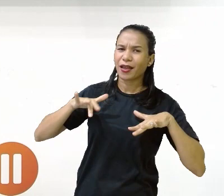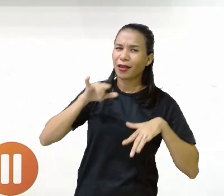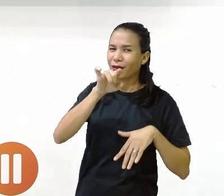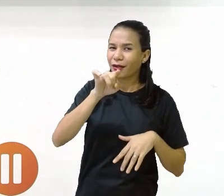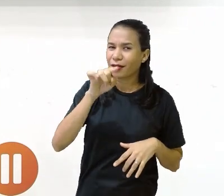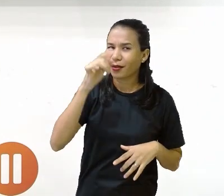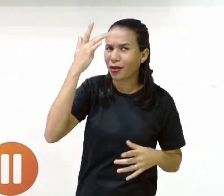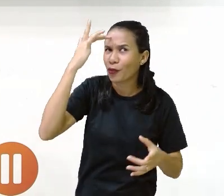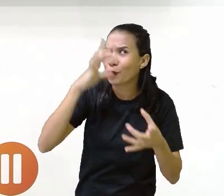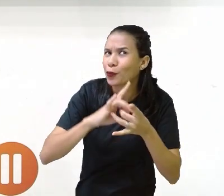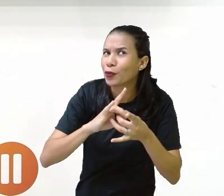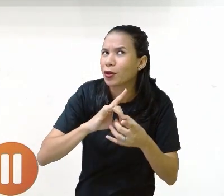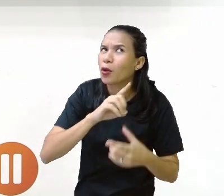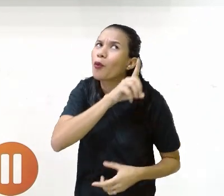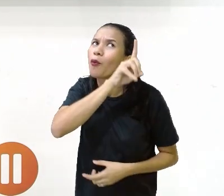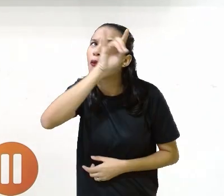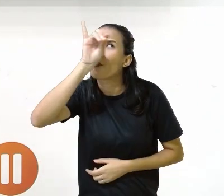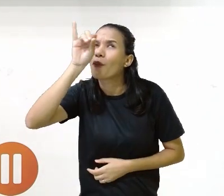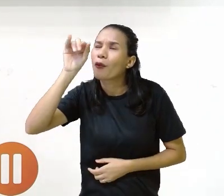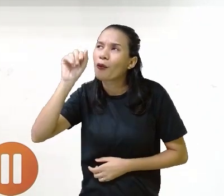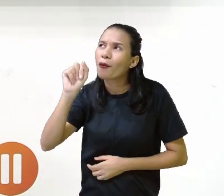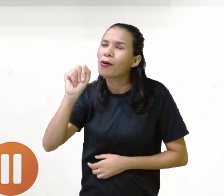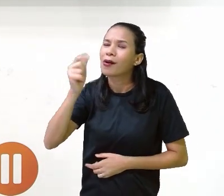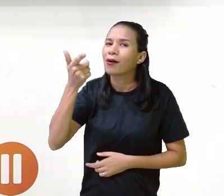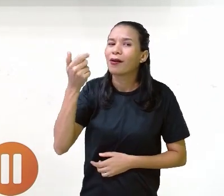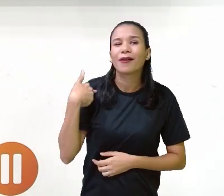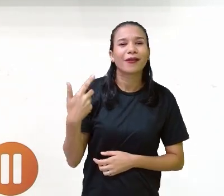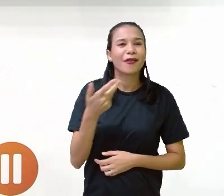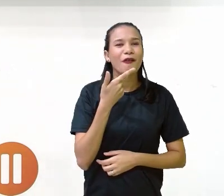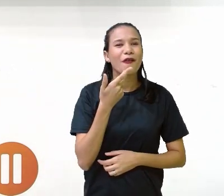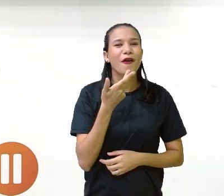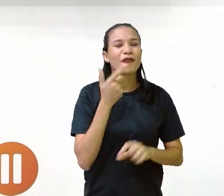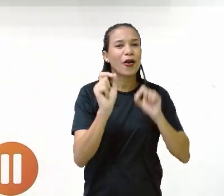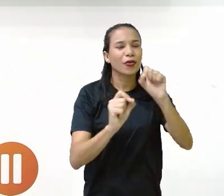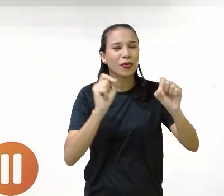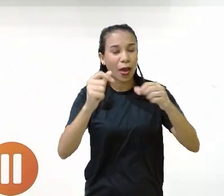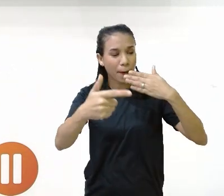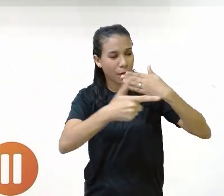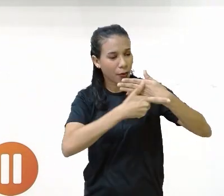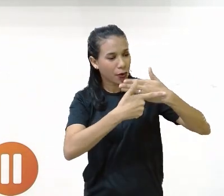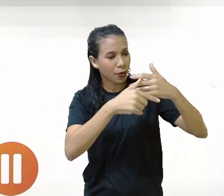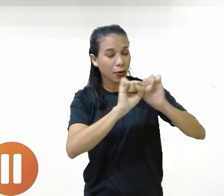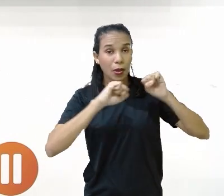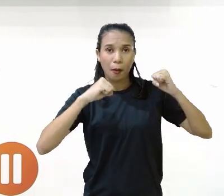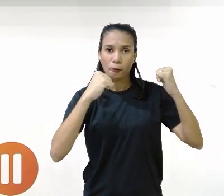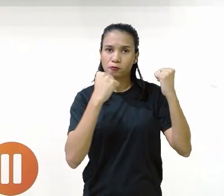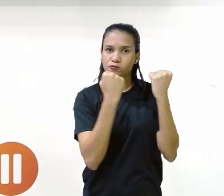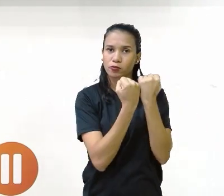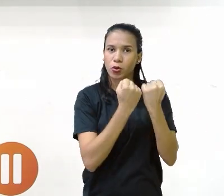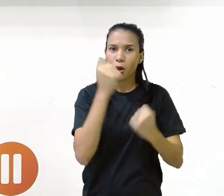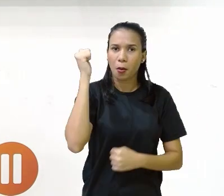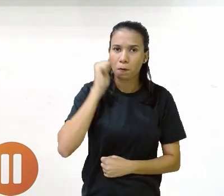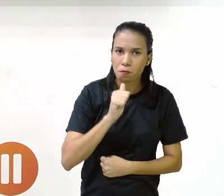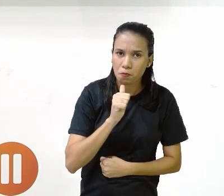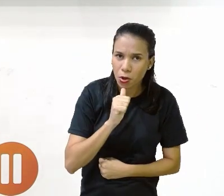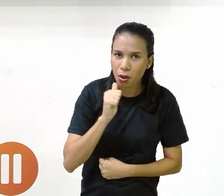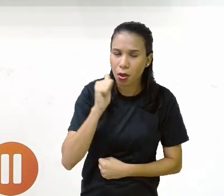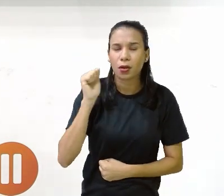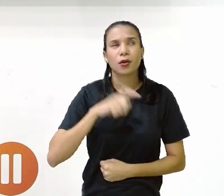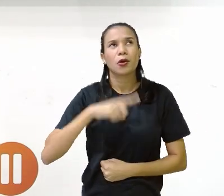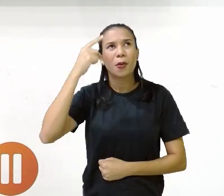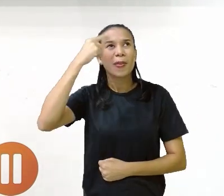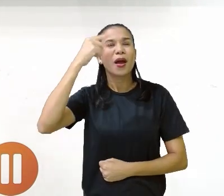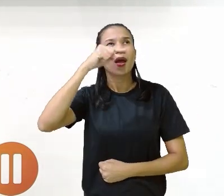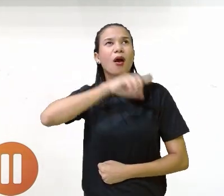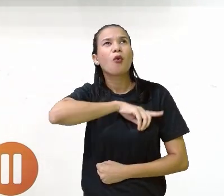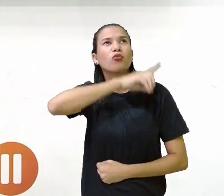associou a alguma data? Não. Quando eu falo do papel da mulher na sociedade, você pensa numa data